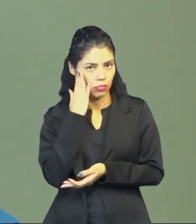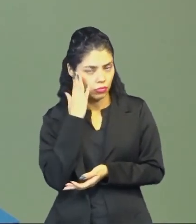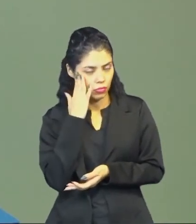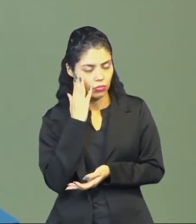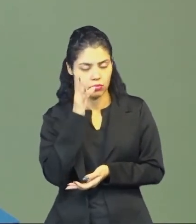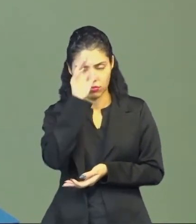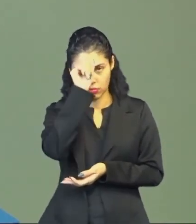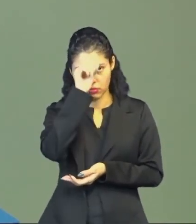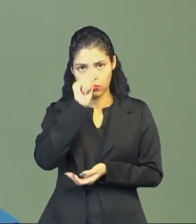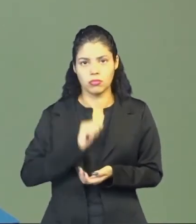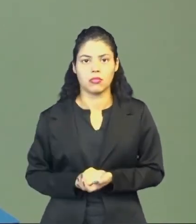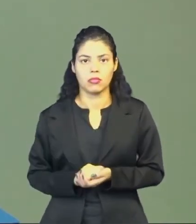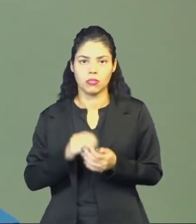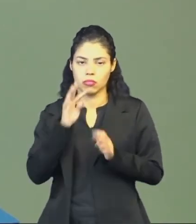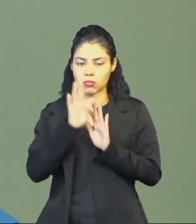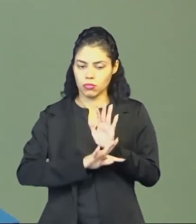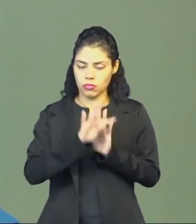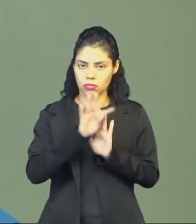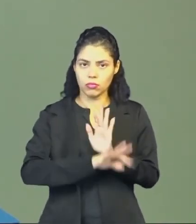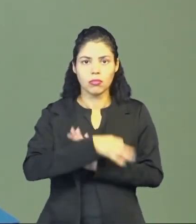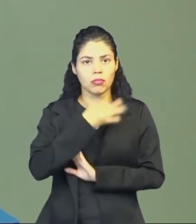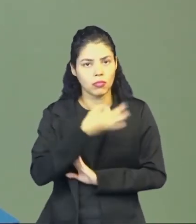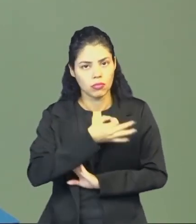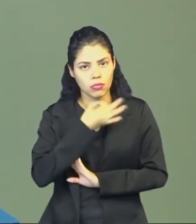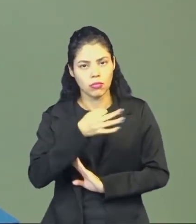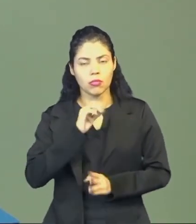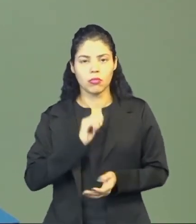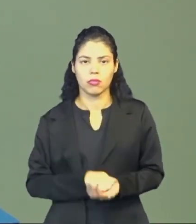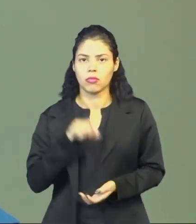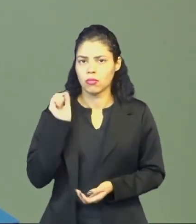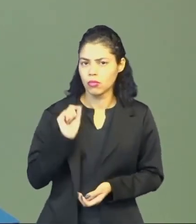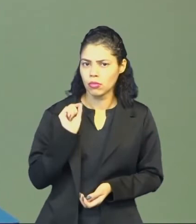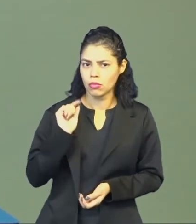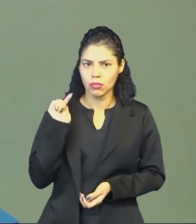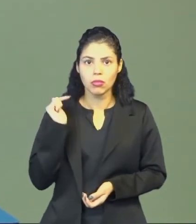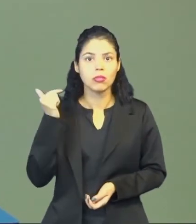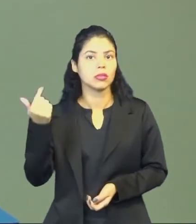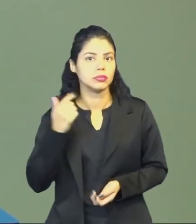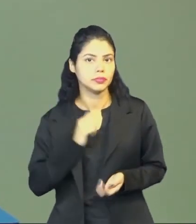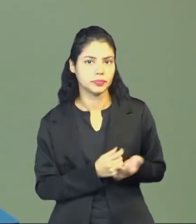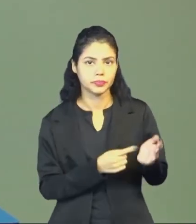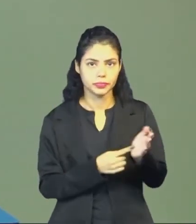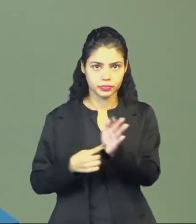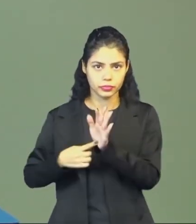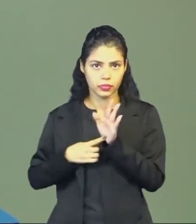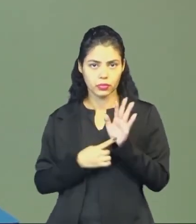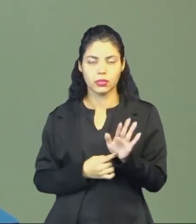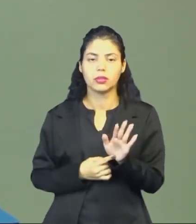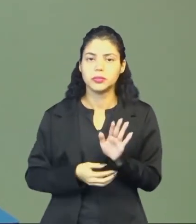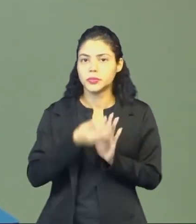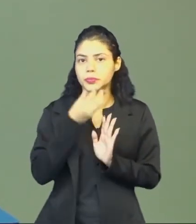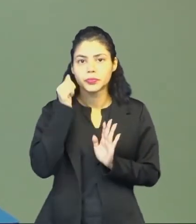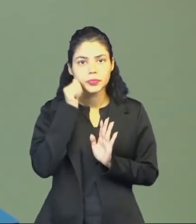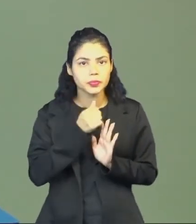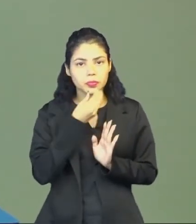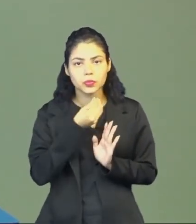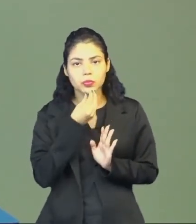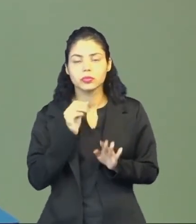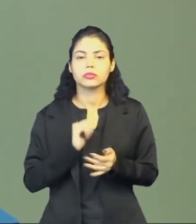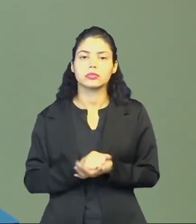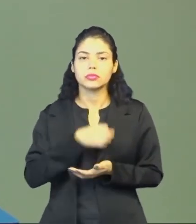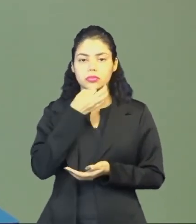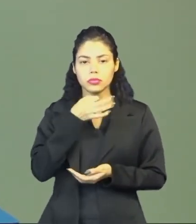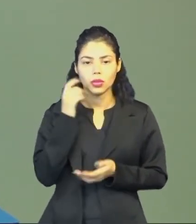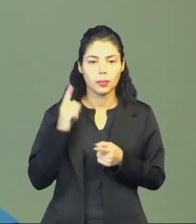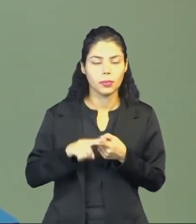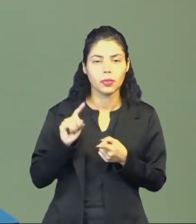bom? Temos também o texto argumentativo, que é aquele que mostrou o menino argumentando com a professora por que